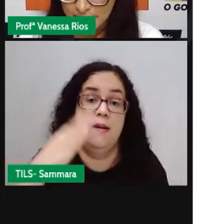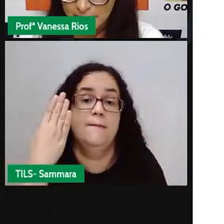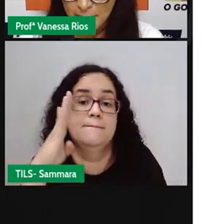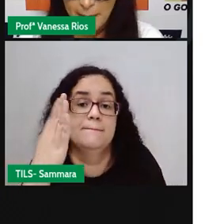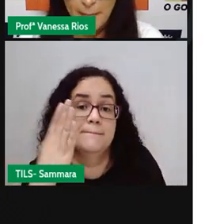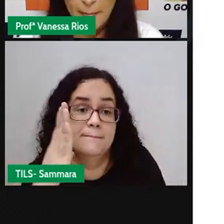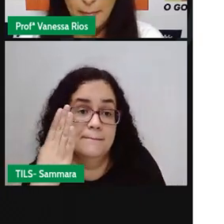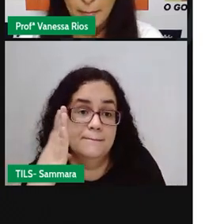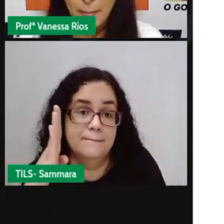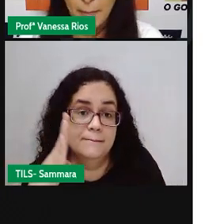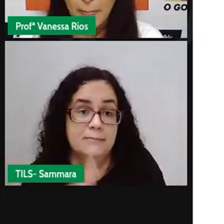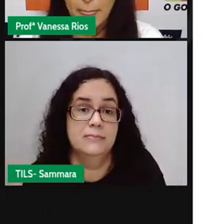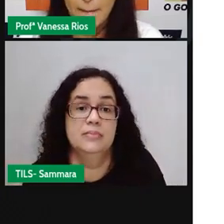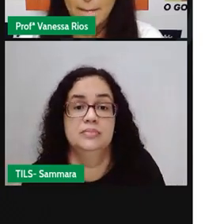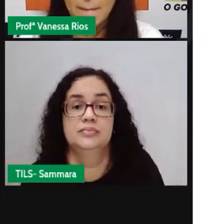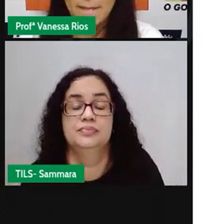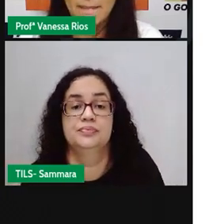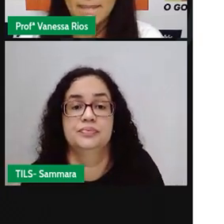madeira.